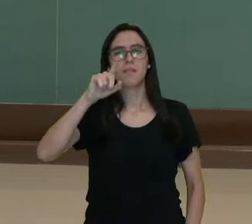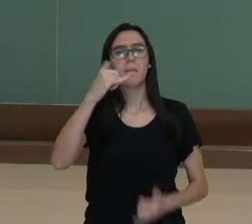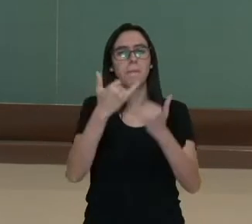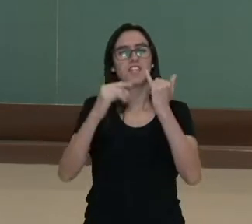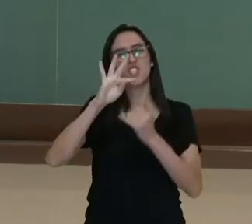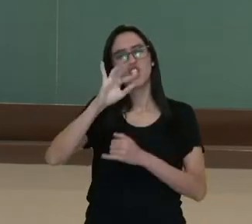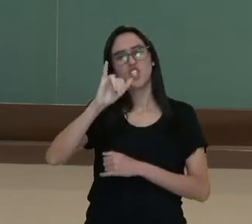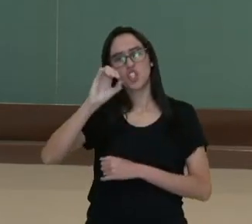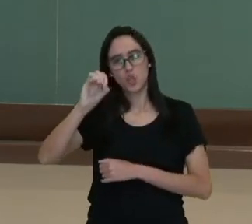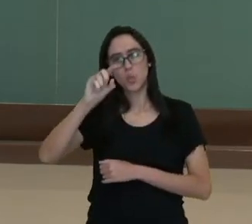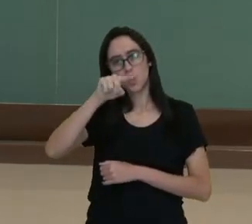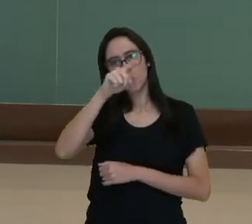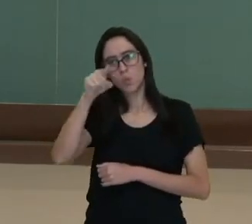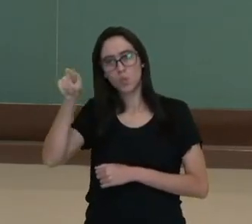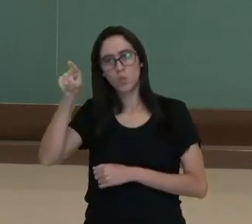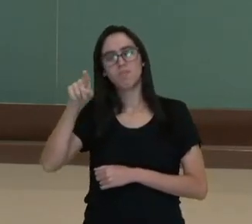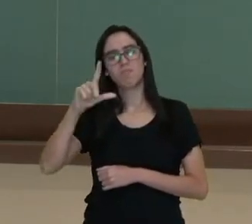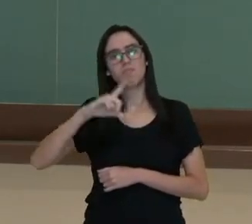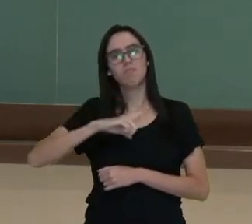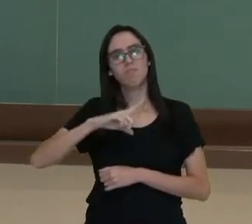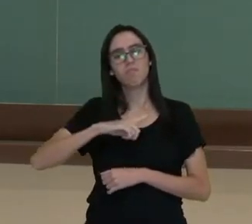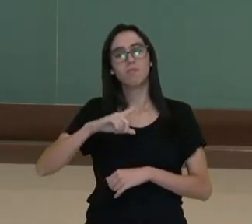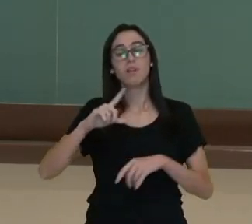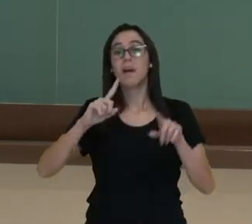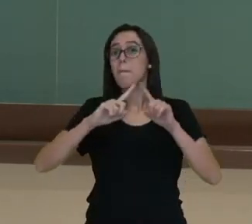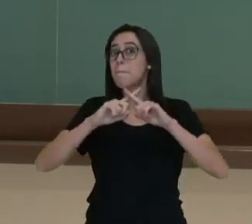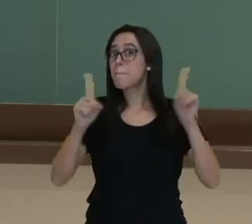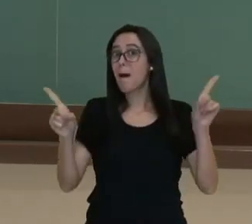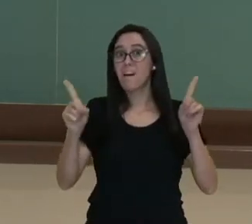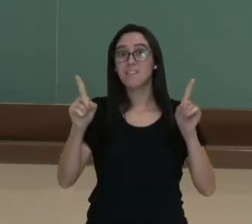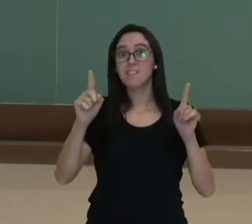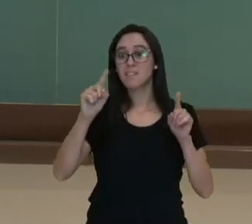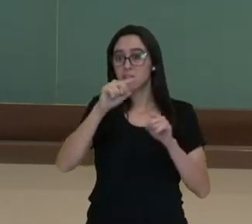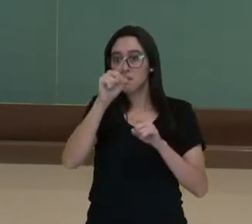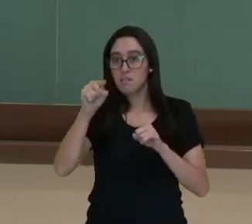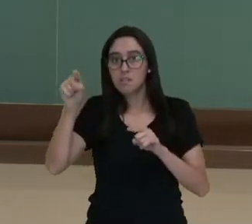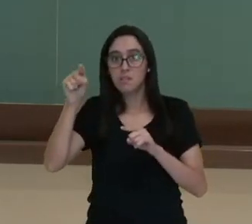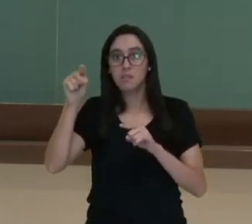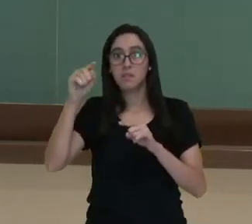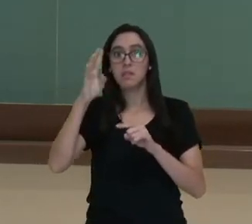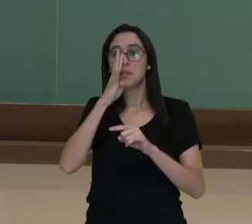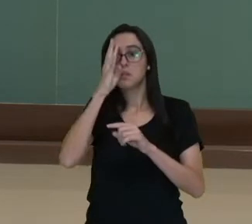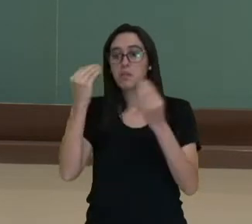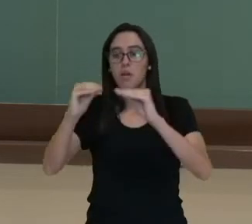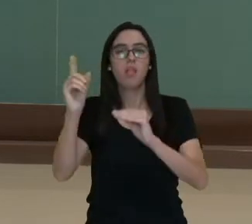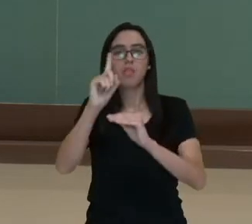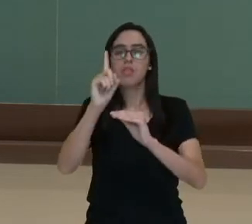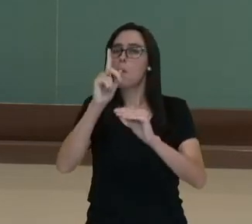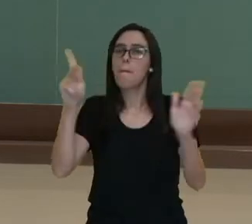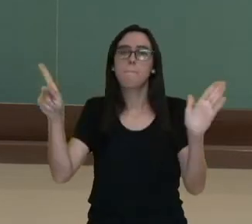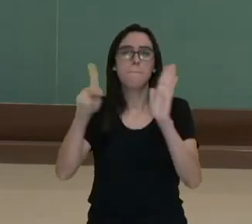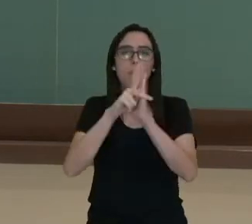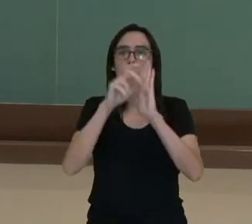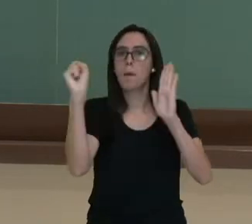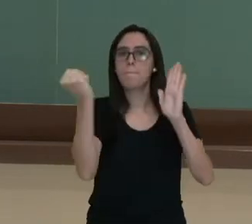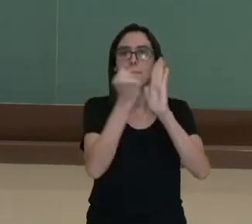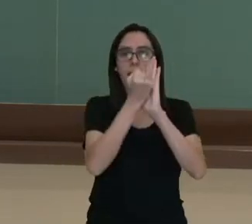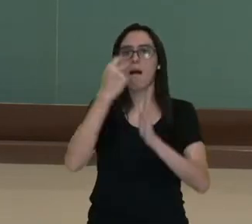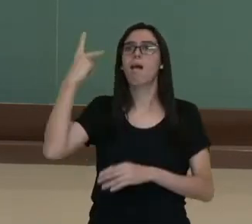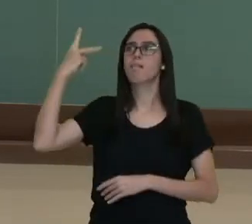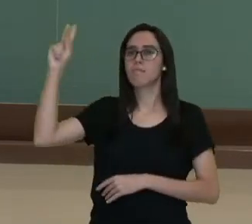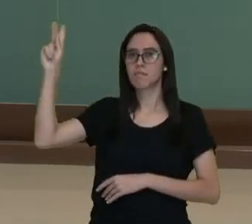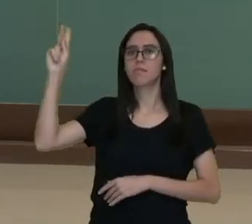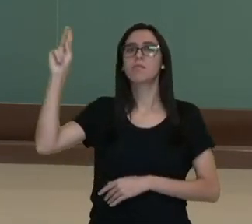tio, tá? Mas não é acentuação, é marca gráfica desta letra. Então, é uma letra que tem a mais aí